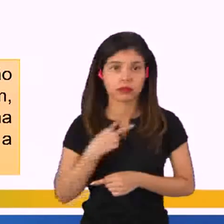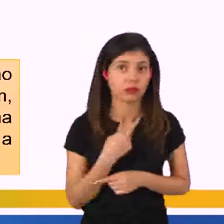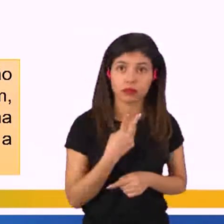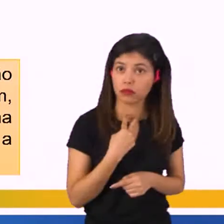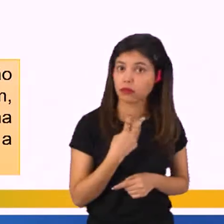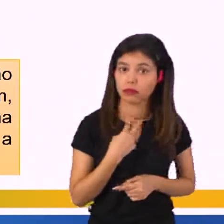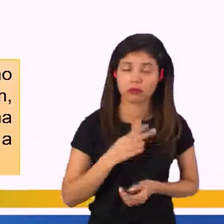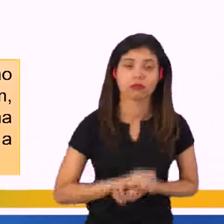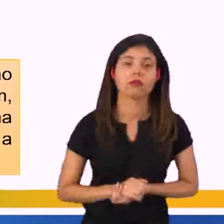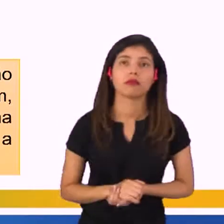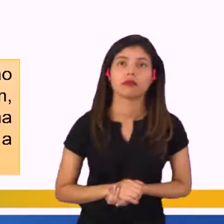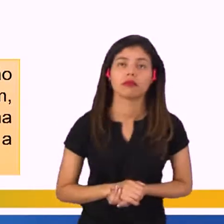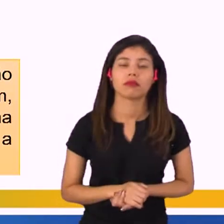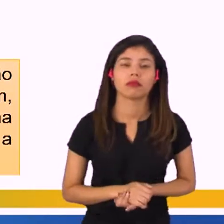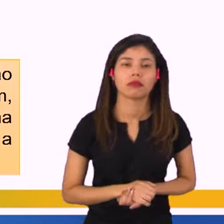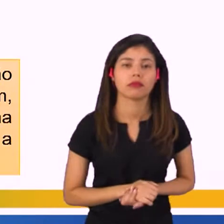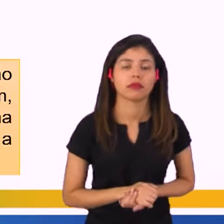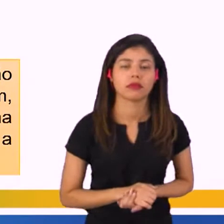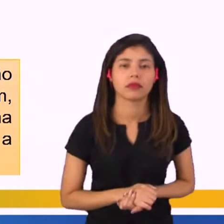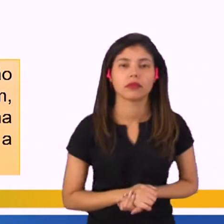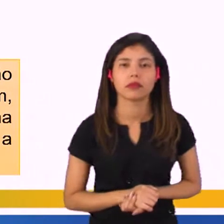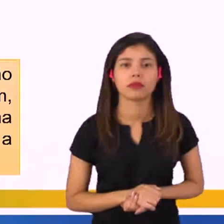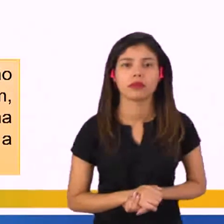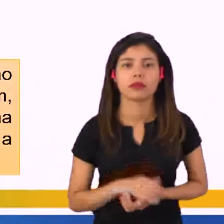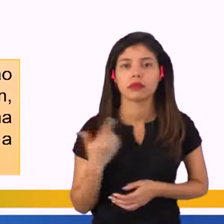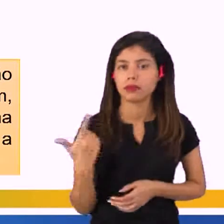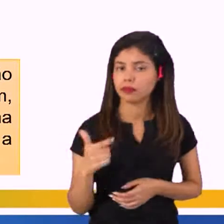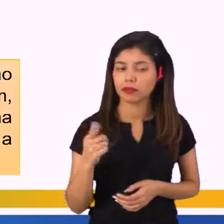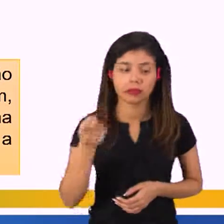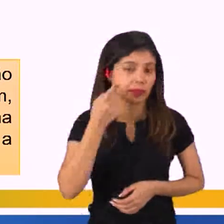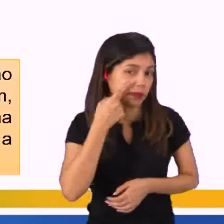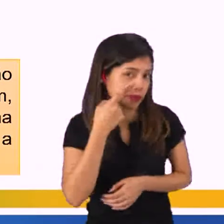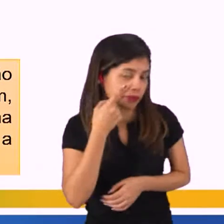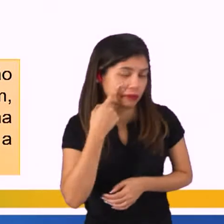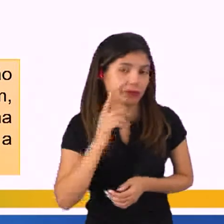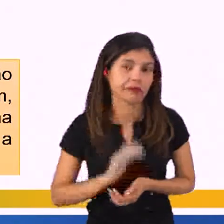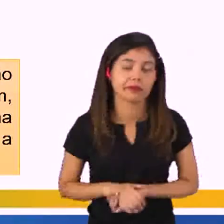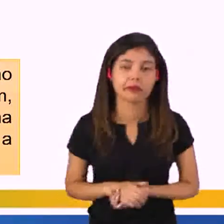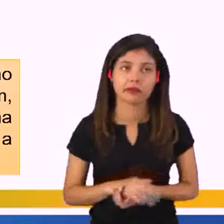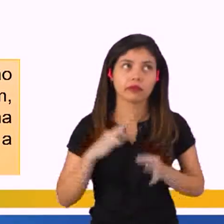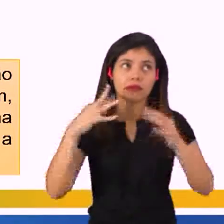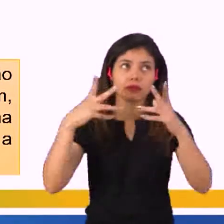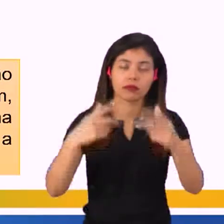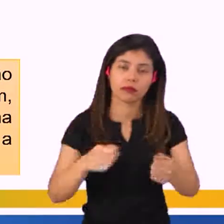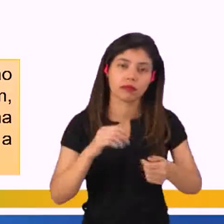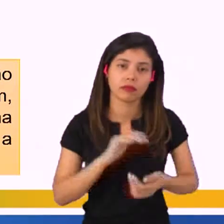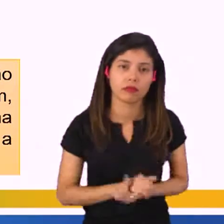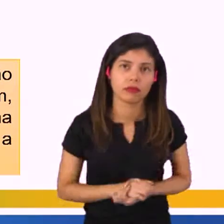uma casa, né, para uma casa lá na frente, sem observar aí